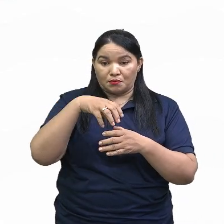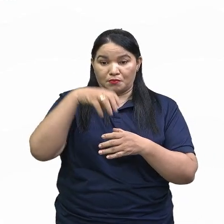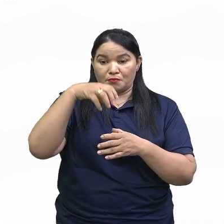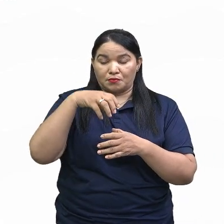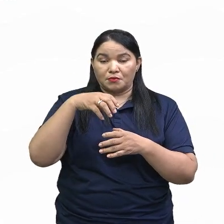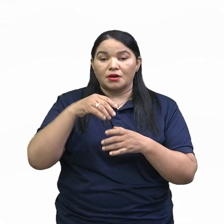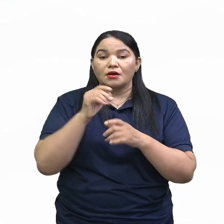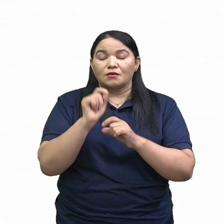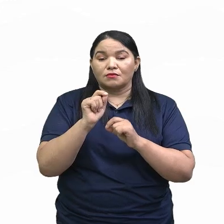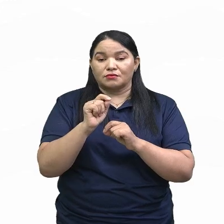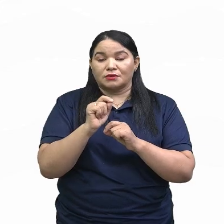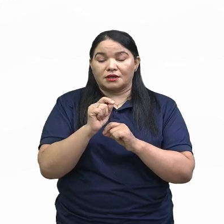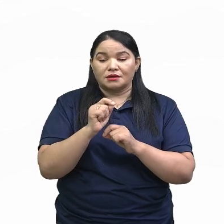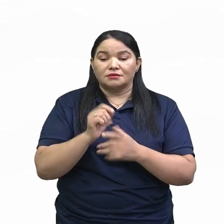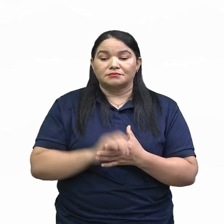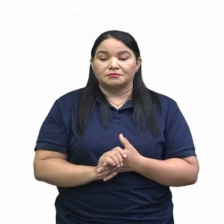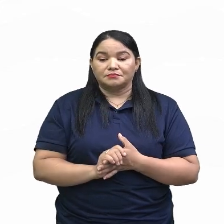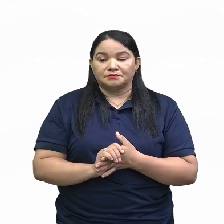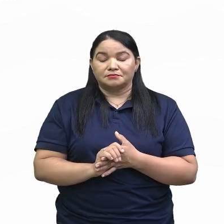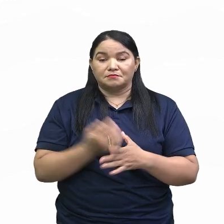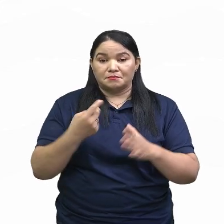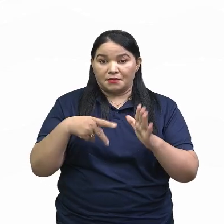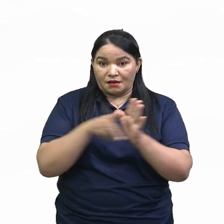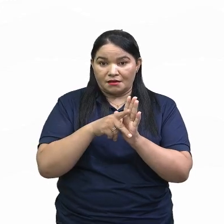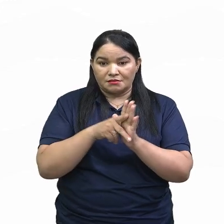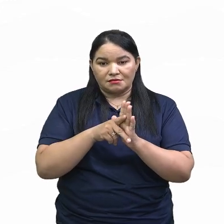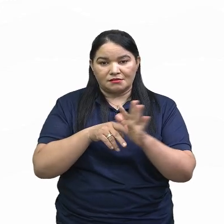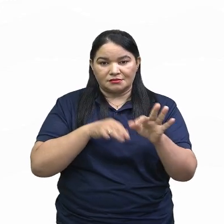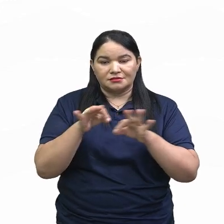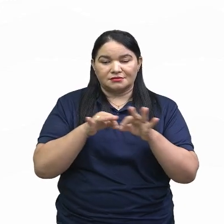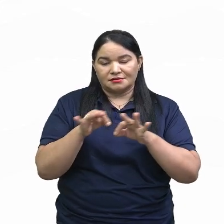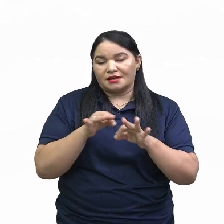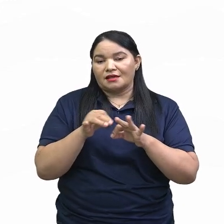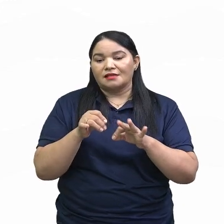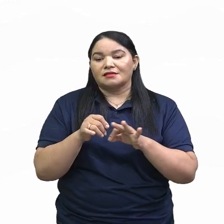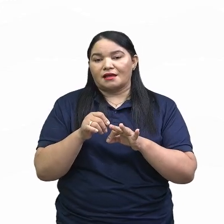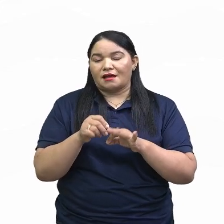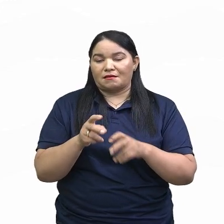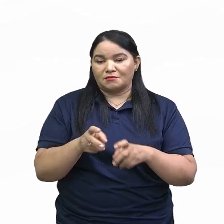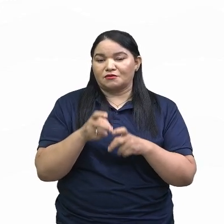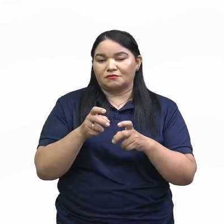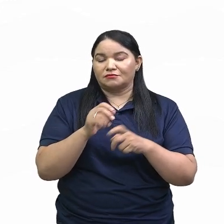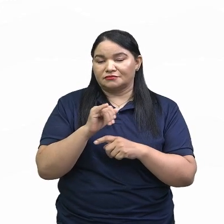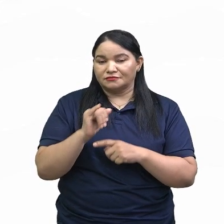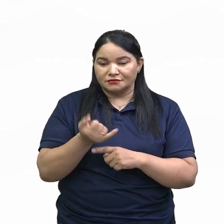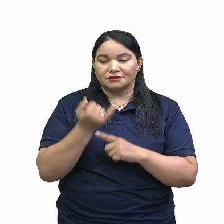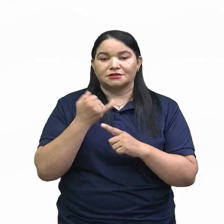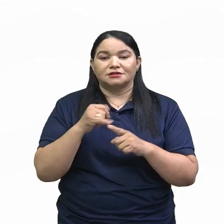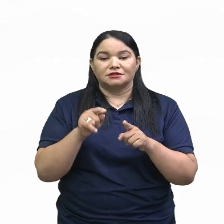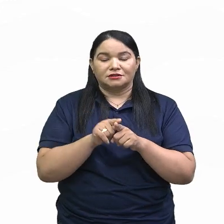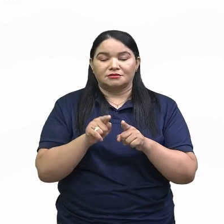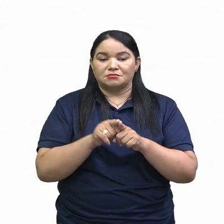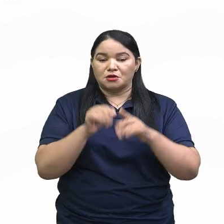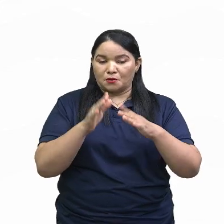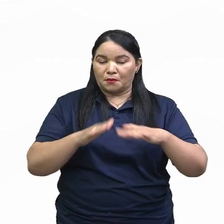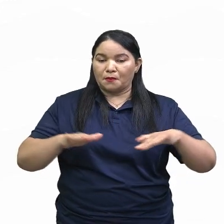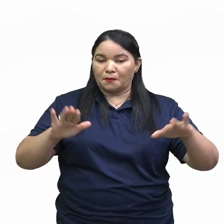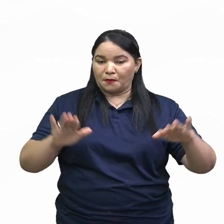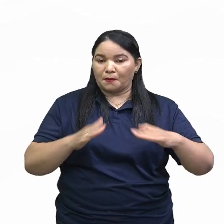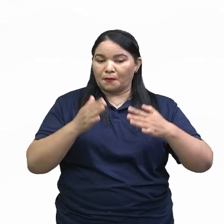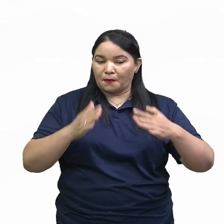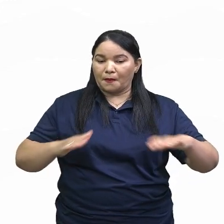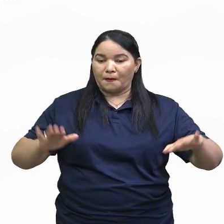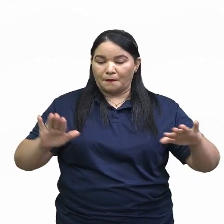são estruturas especialmente projetadas para aproveitar o fluxo e o refluxo das marés.